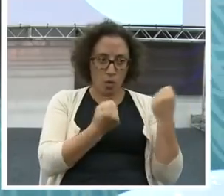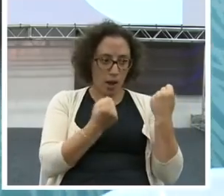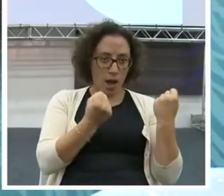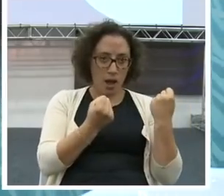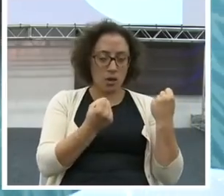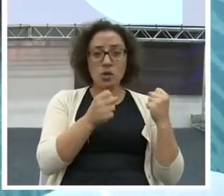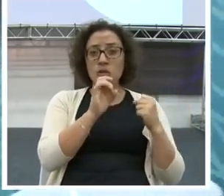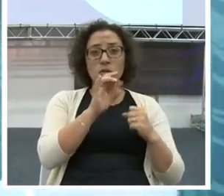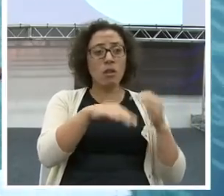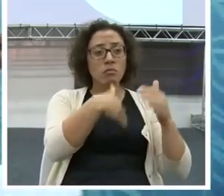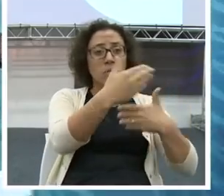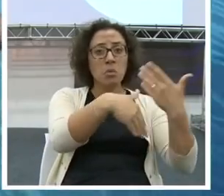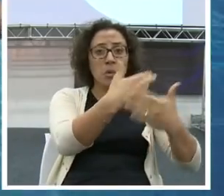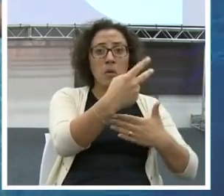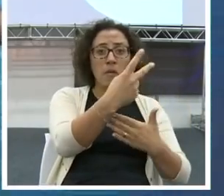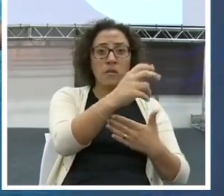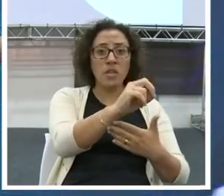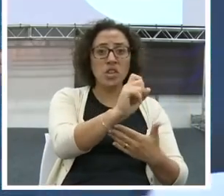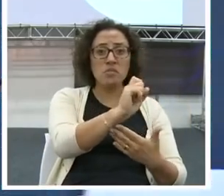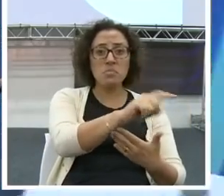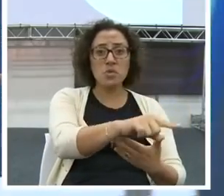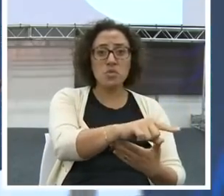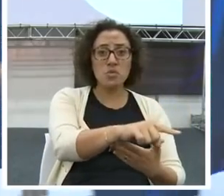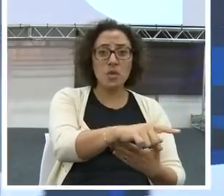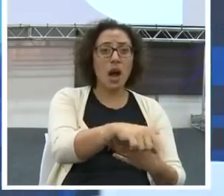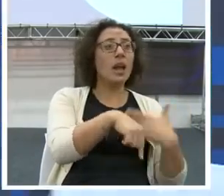Percebe por que tem gente que fica rica e tem gente que fica pobre?